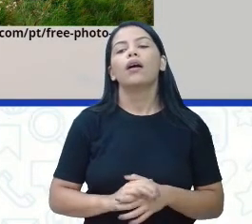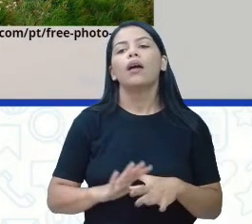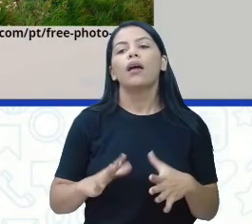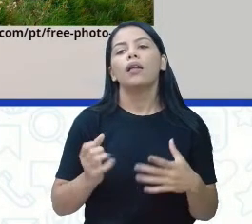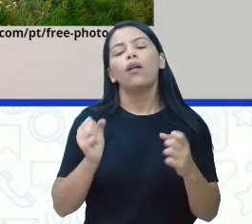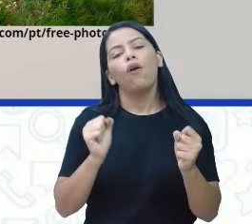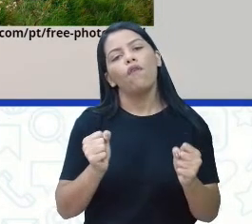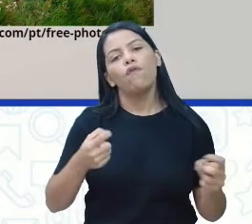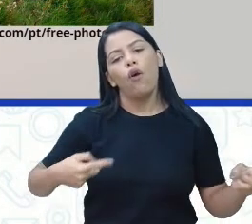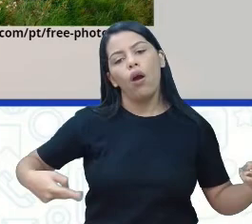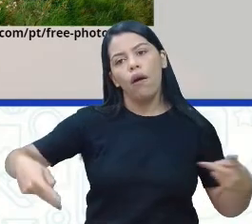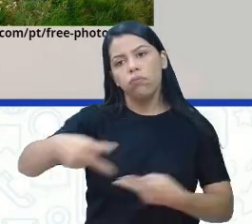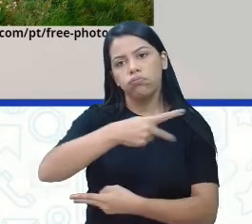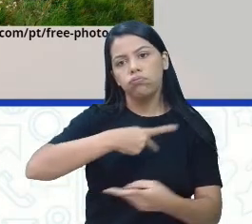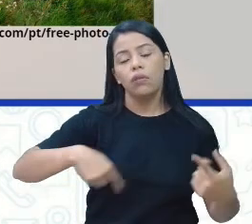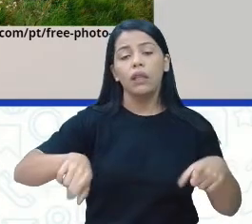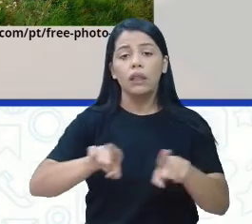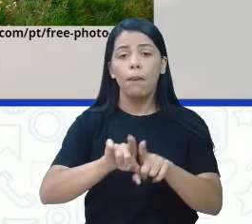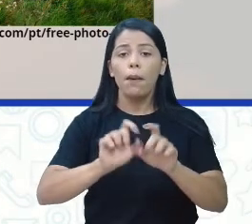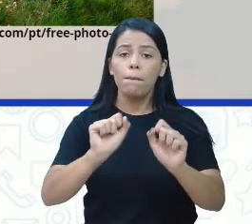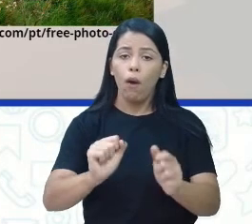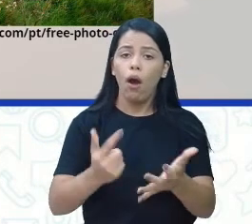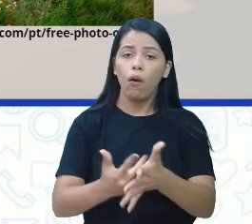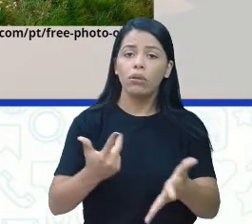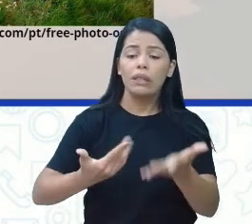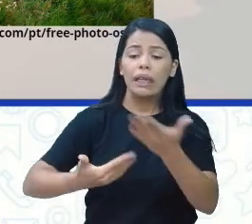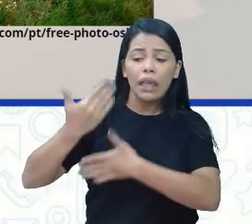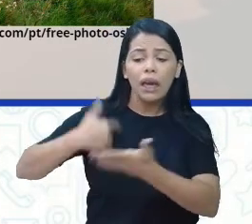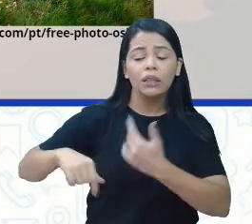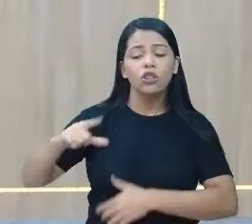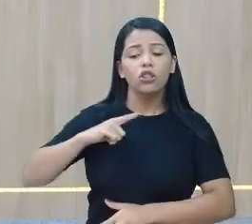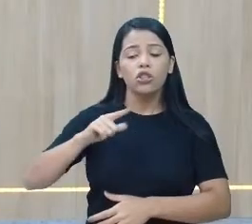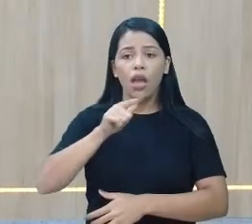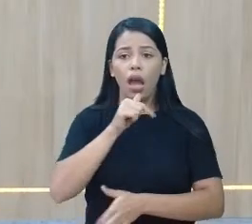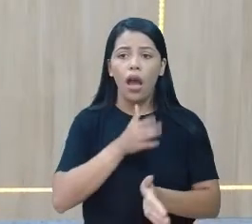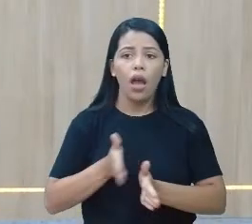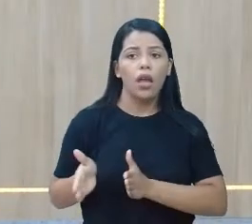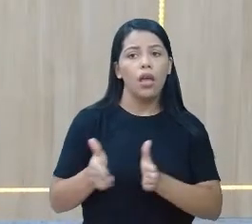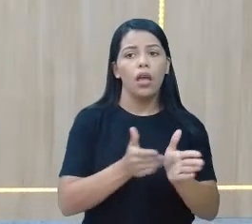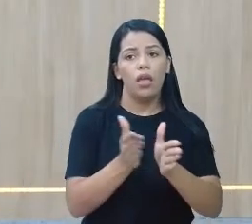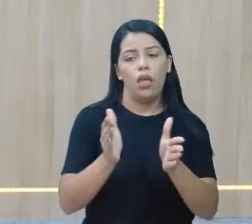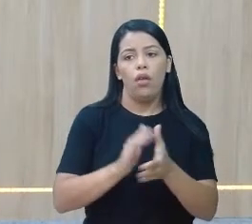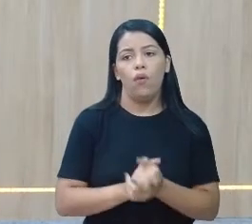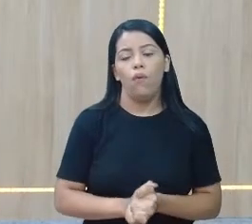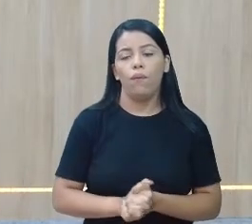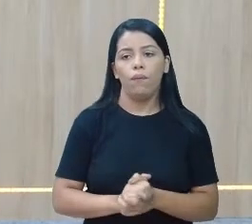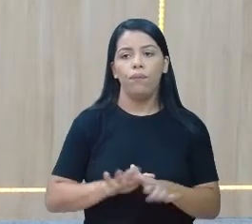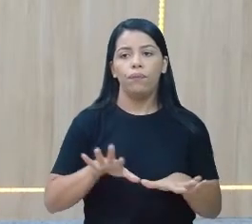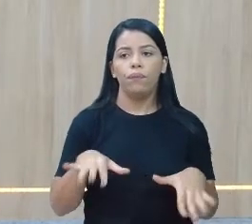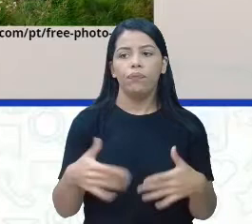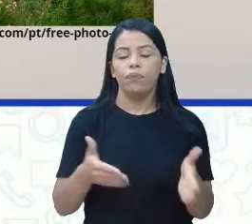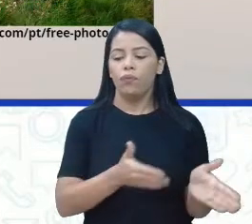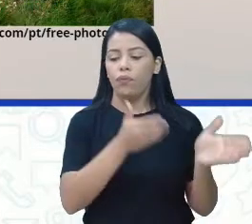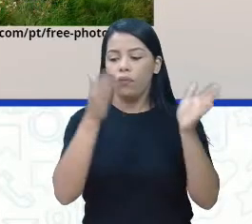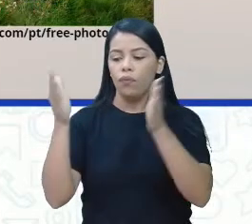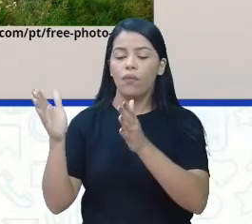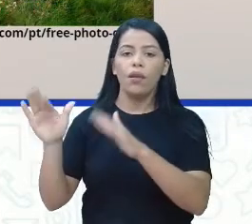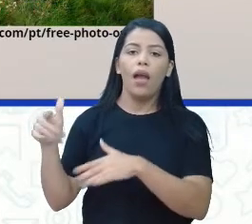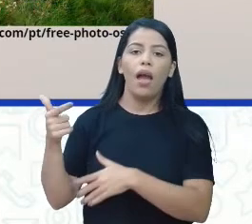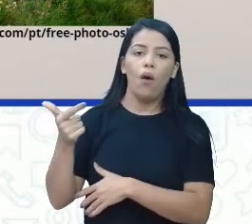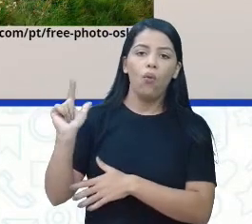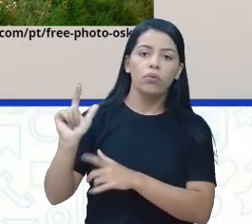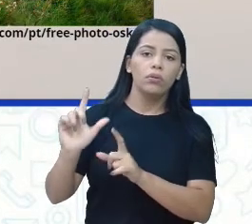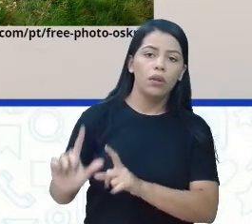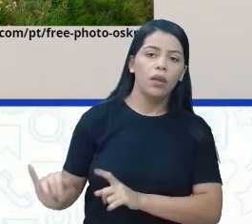de rios, né? Isso. E ali do outro lado, ó, é a questão do quê? Da erosão marinha, das águas batendo